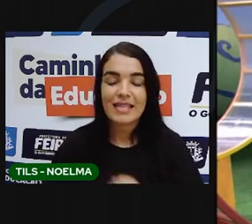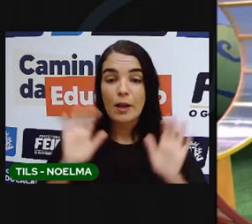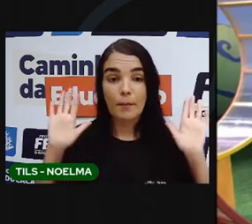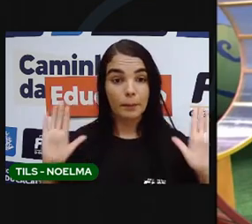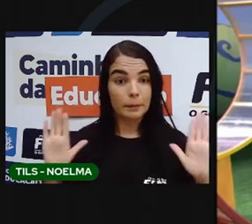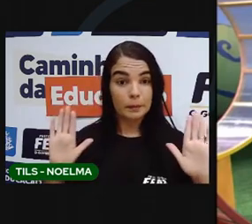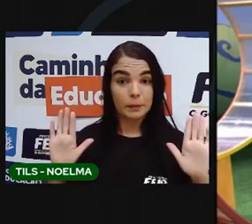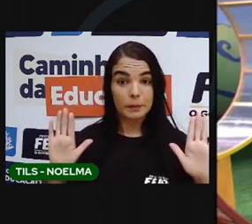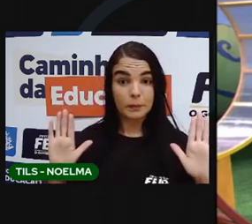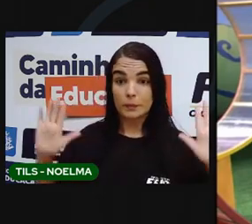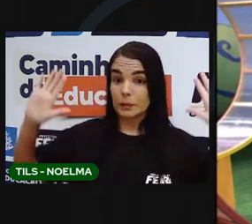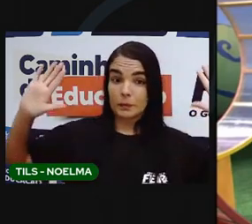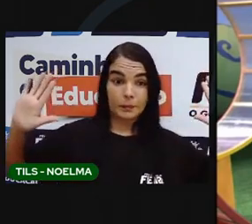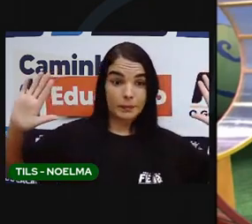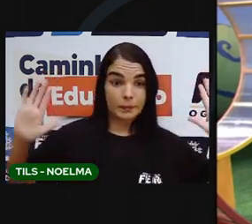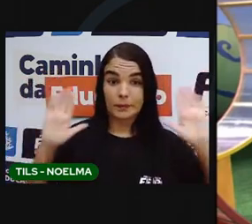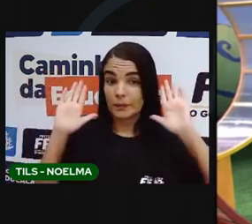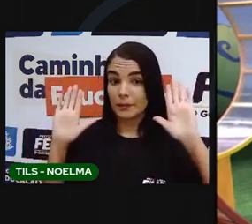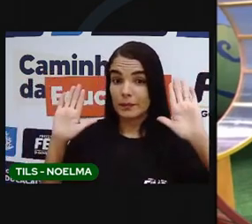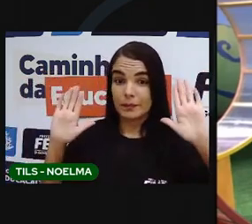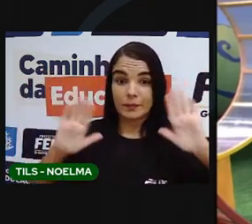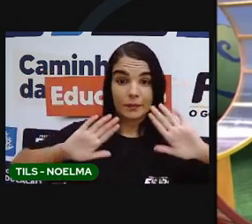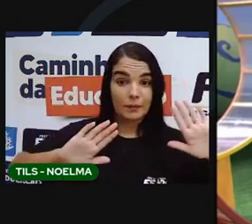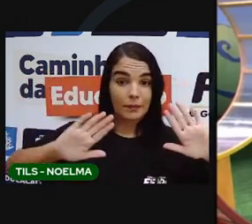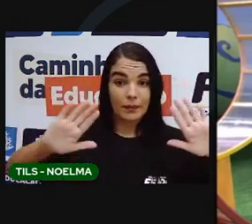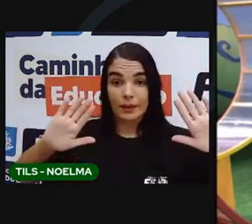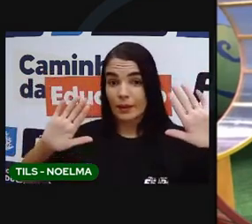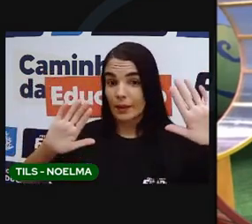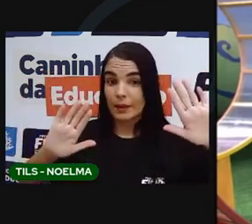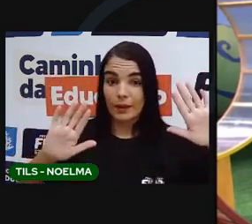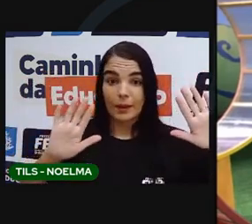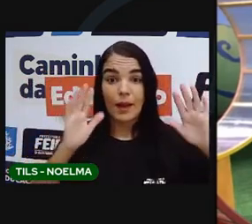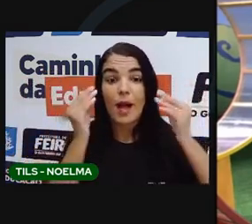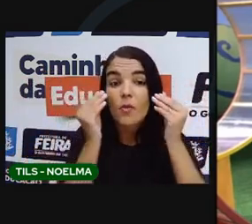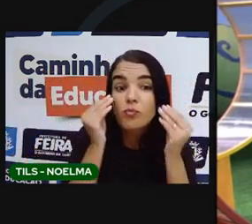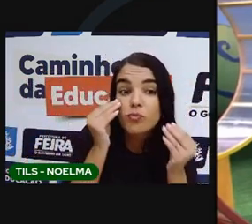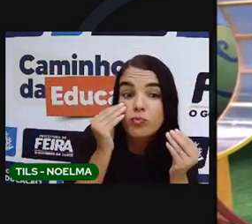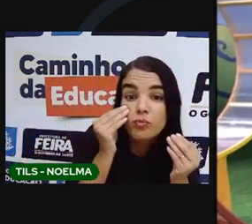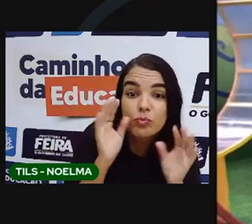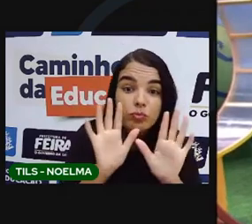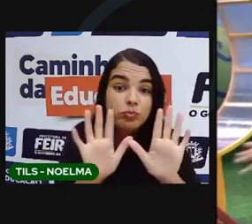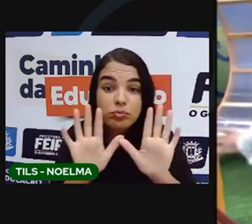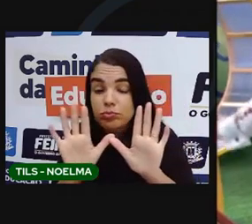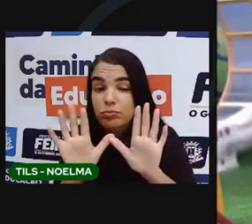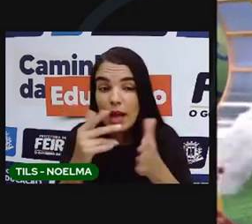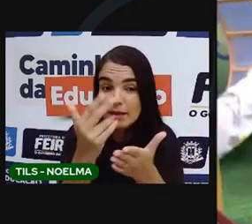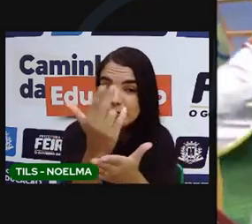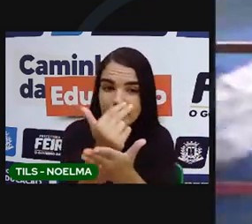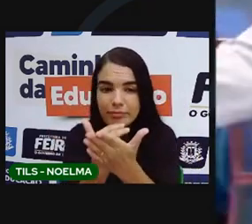eu vou colocar num potinho ele tinha na minha mão